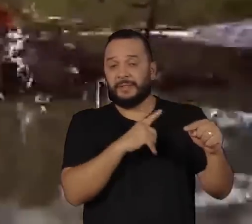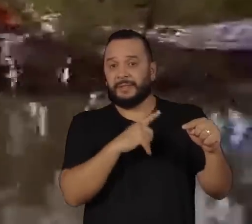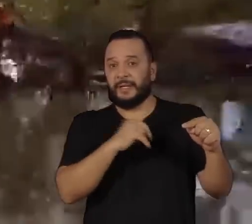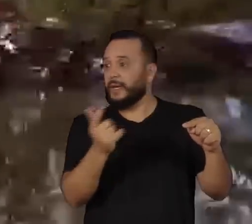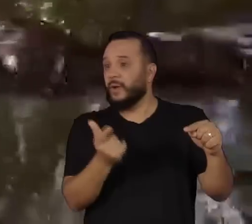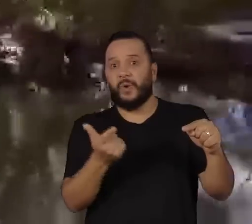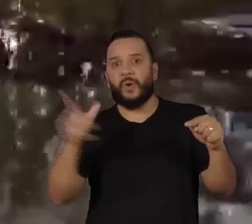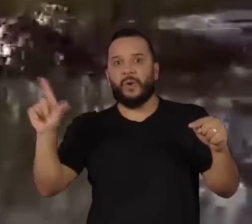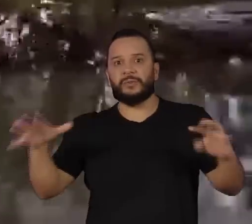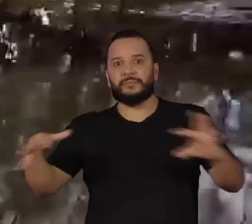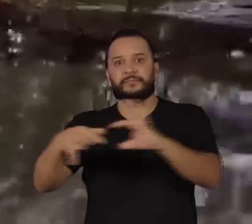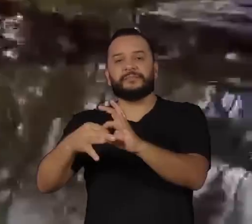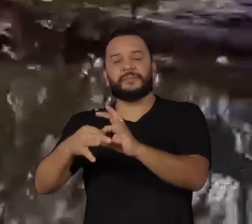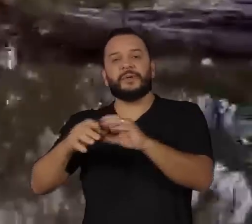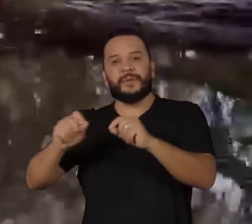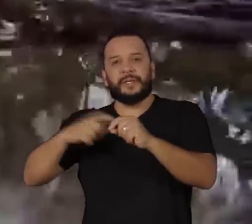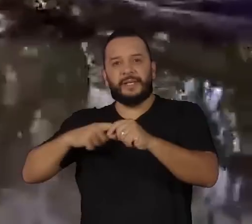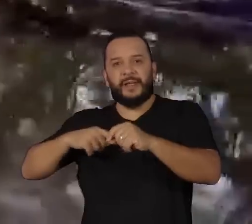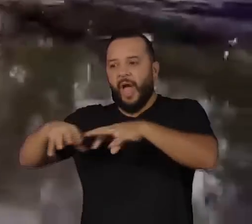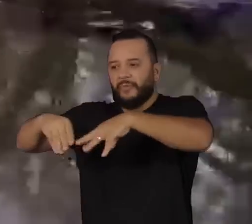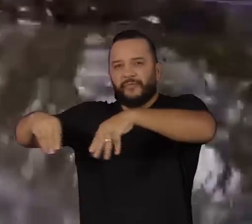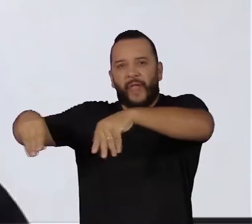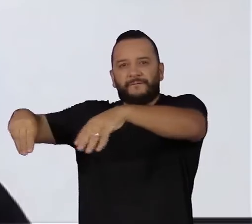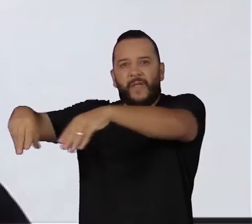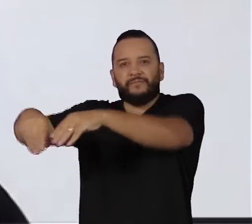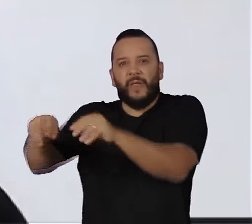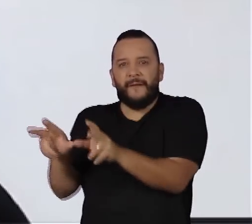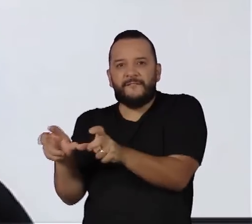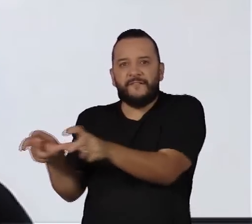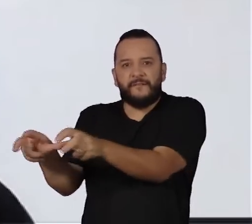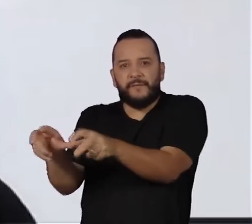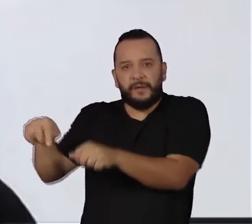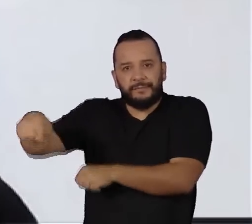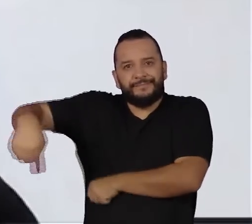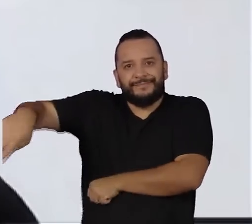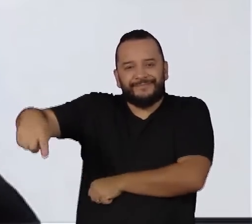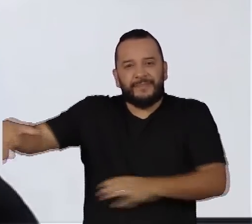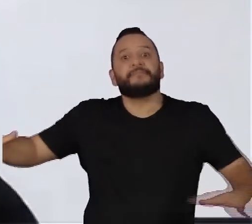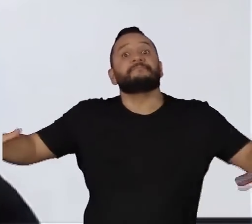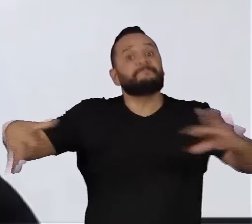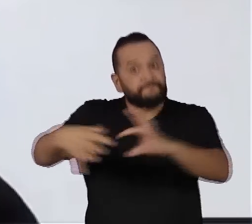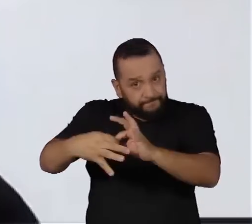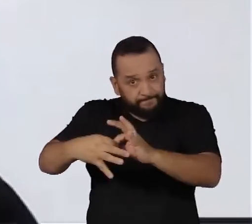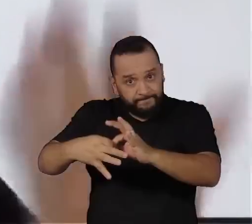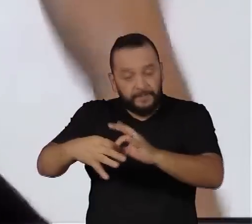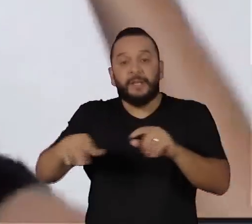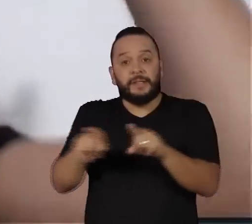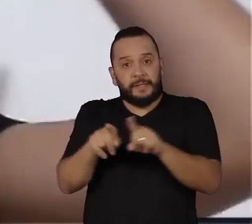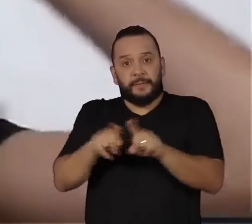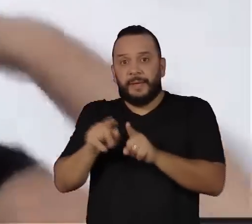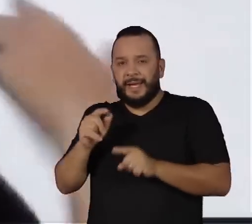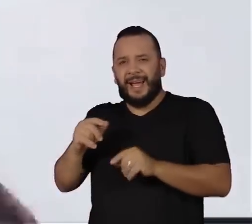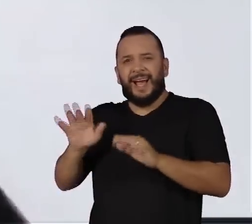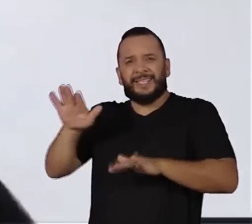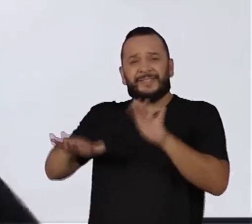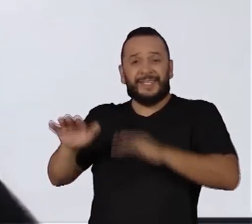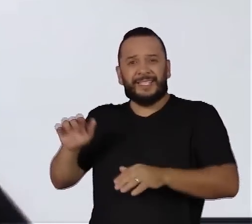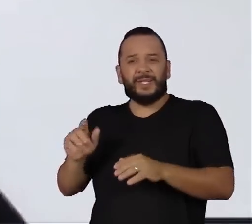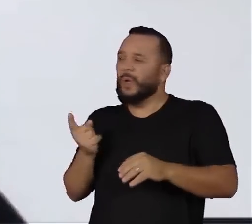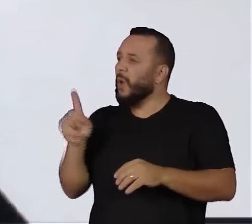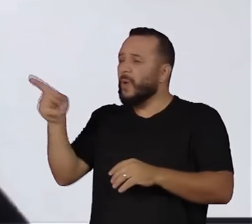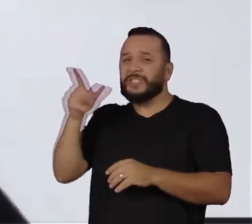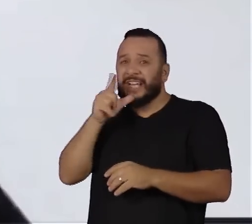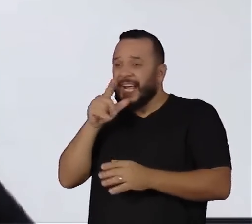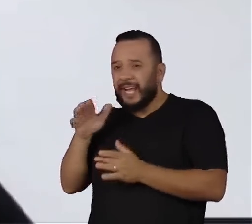os manguezais. Então, quando a gente tem um impacto em um rio, na mata ciliar, lá para cima de um